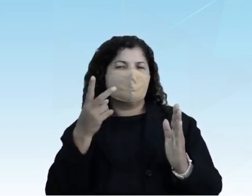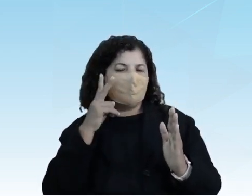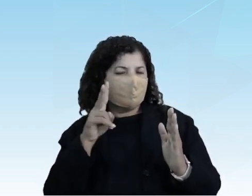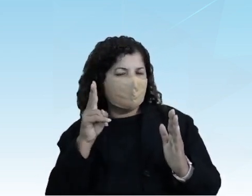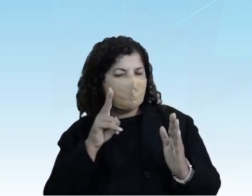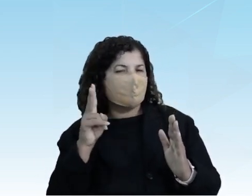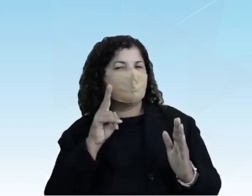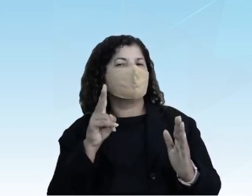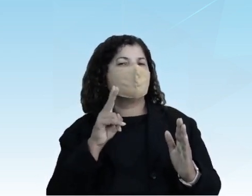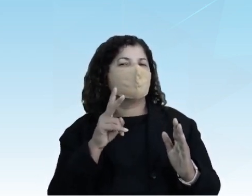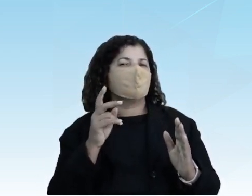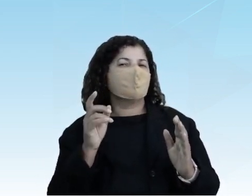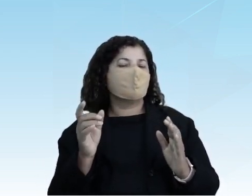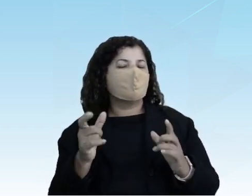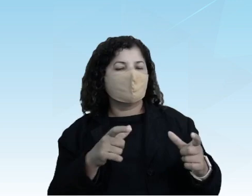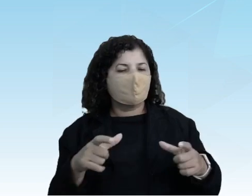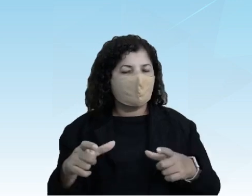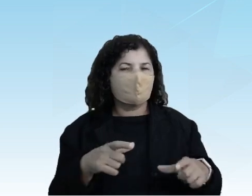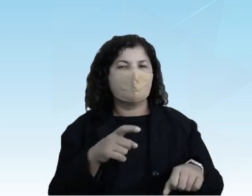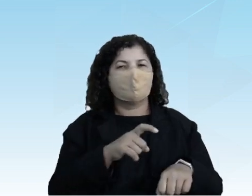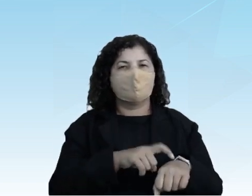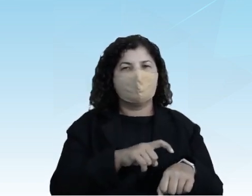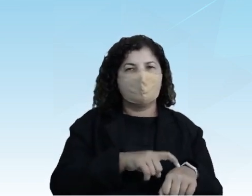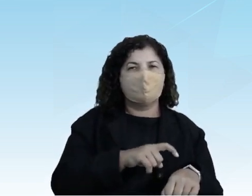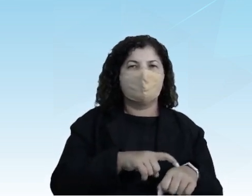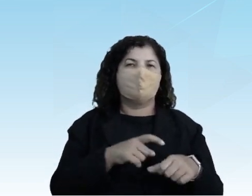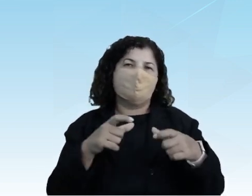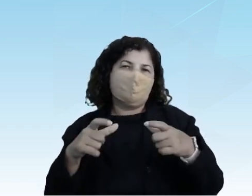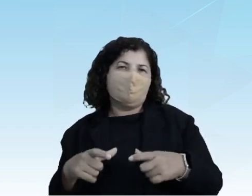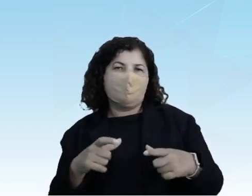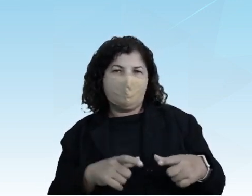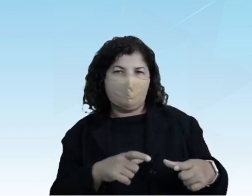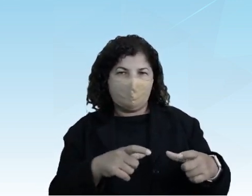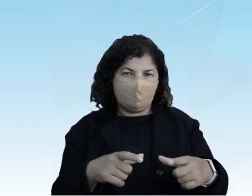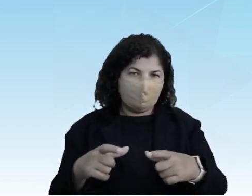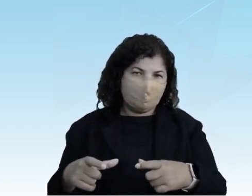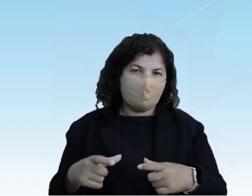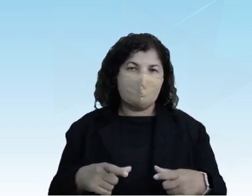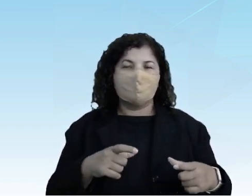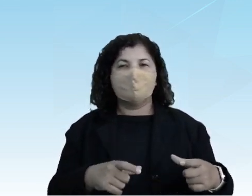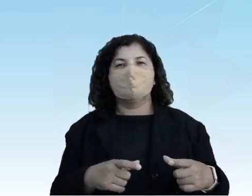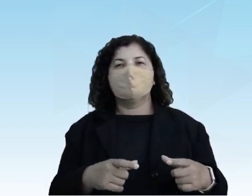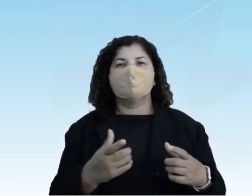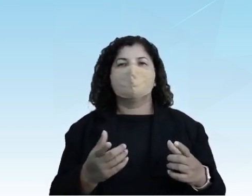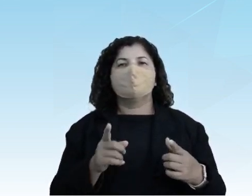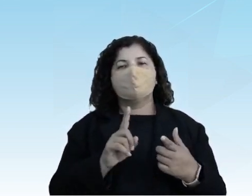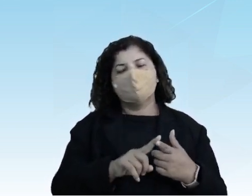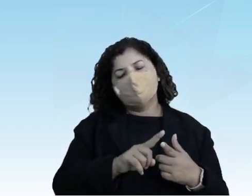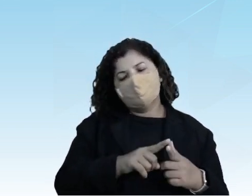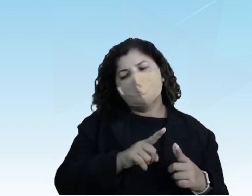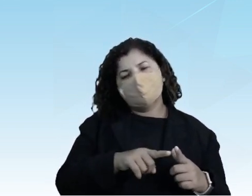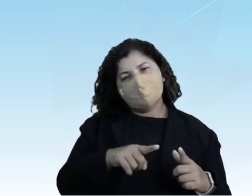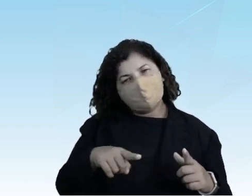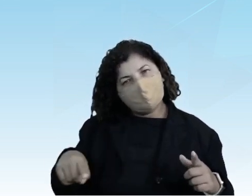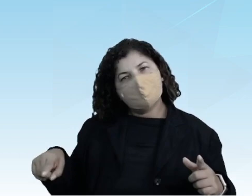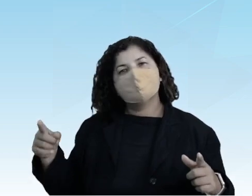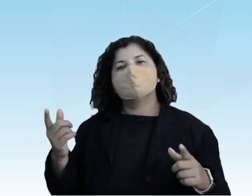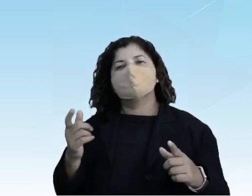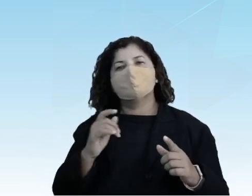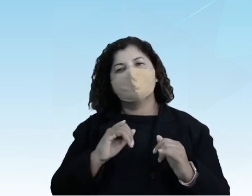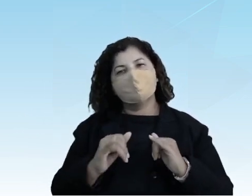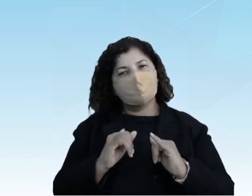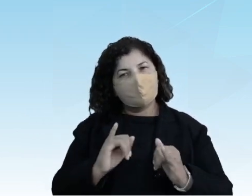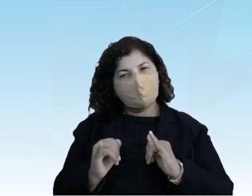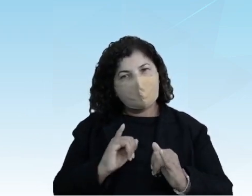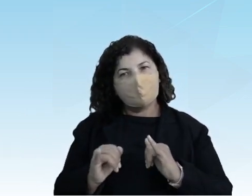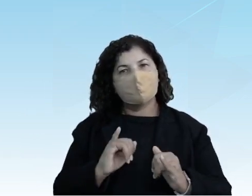localizadas no tempo e no espaço, né? Tempo e espaço, com frequência, essas